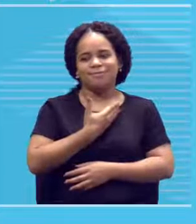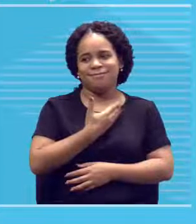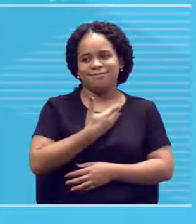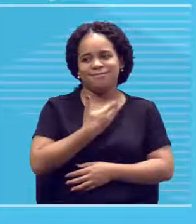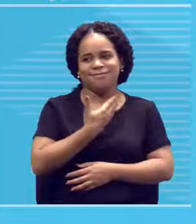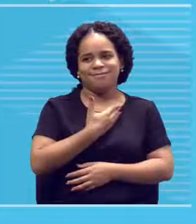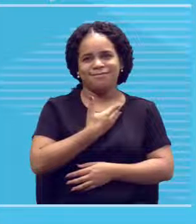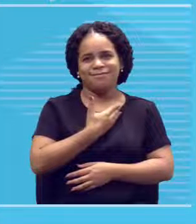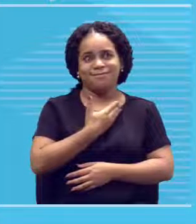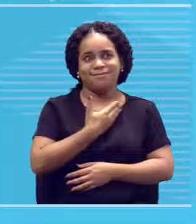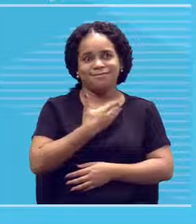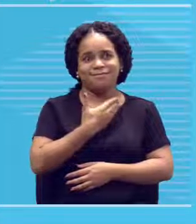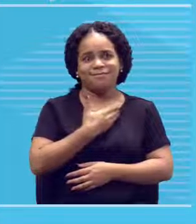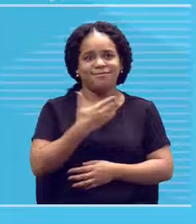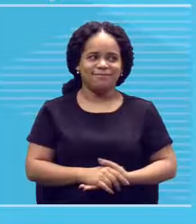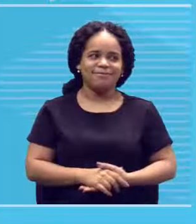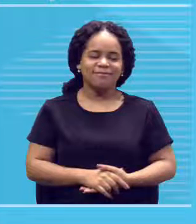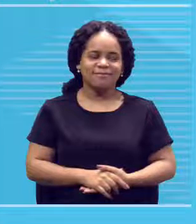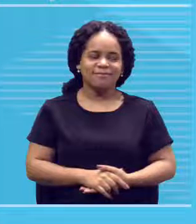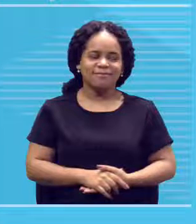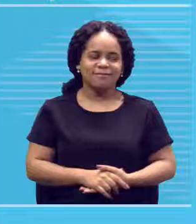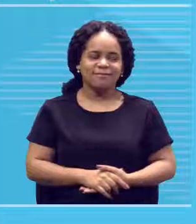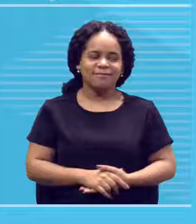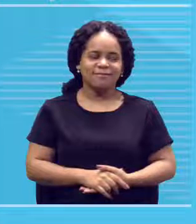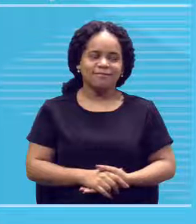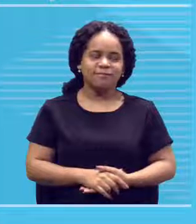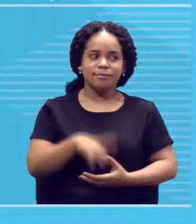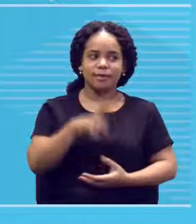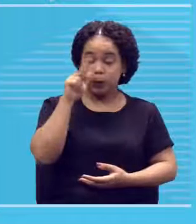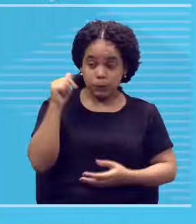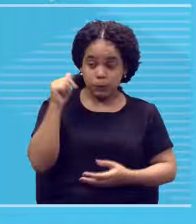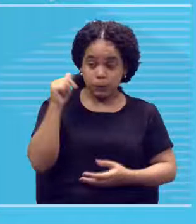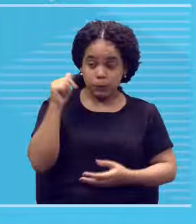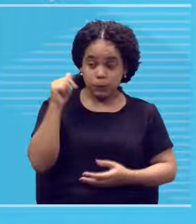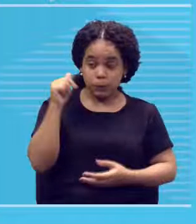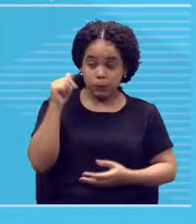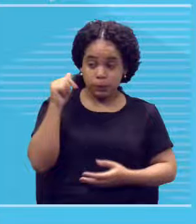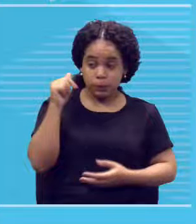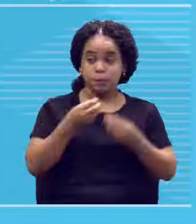eu nunca eu nunca